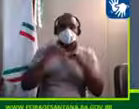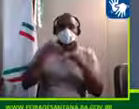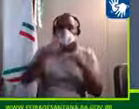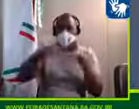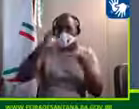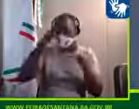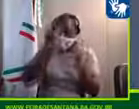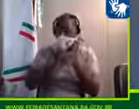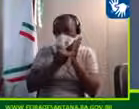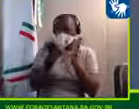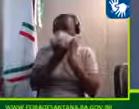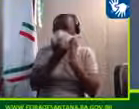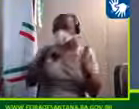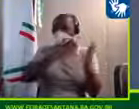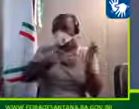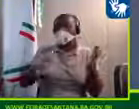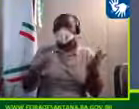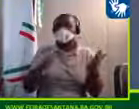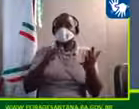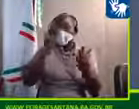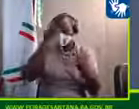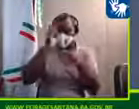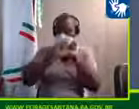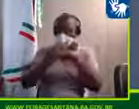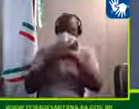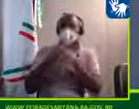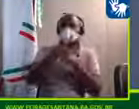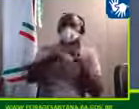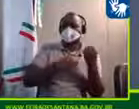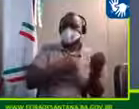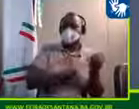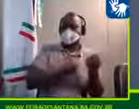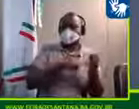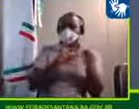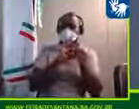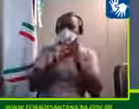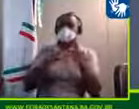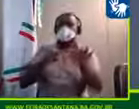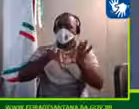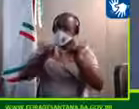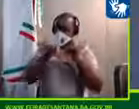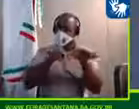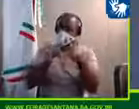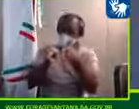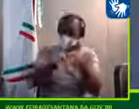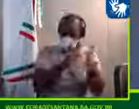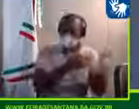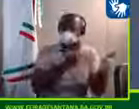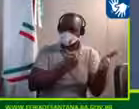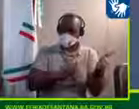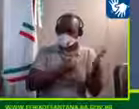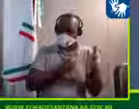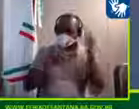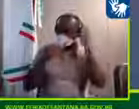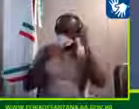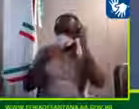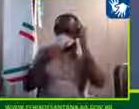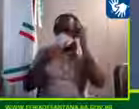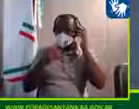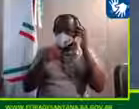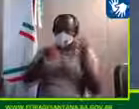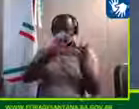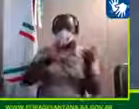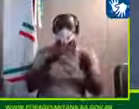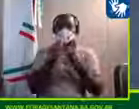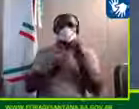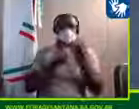dos casos de Covid-19, e o que nos permitiu nos organizarmos para que nós tivéssemos,